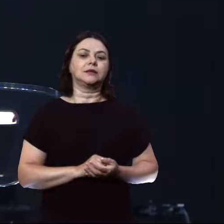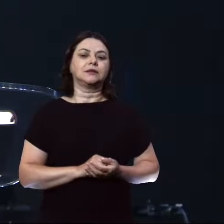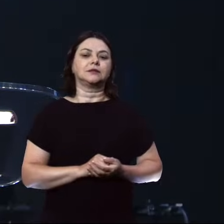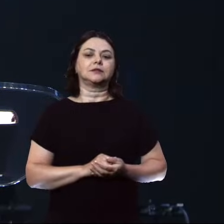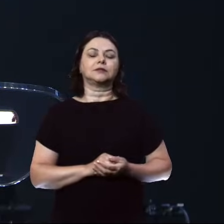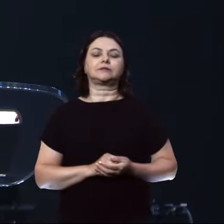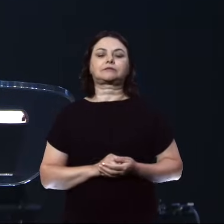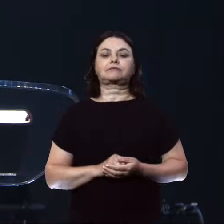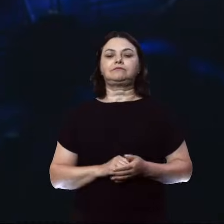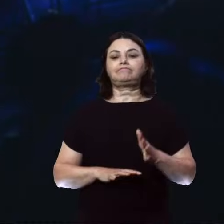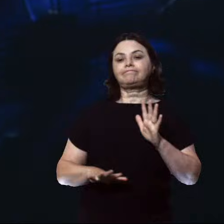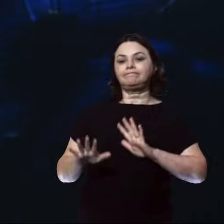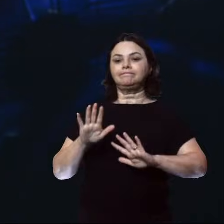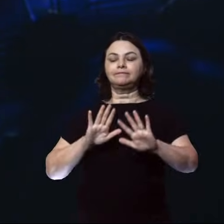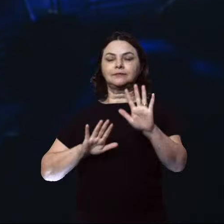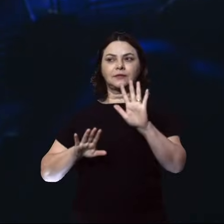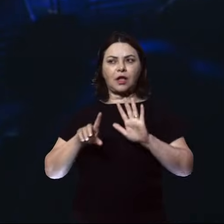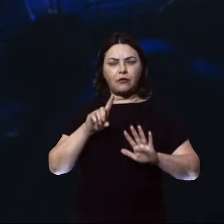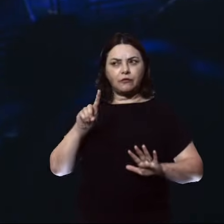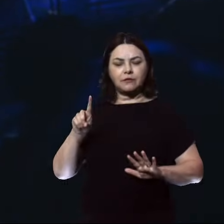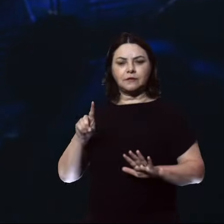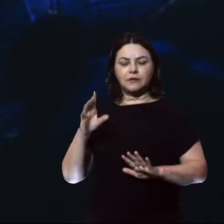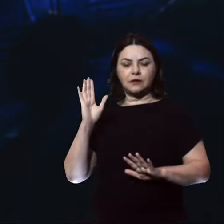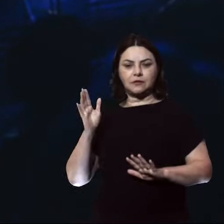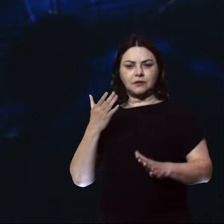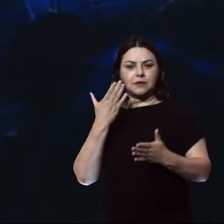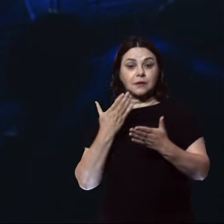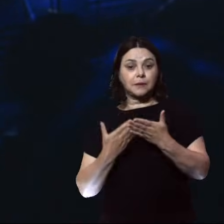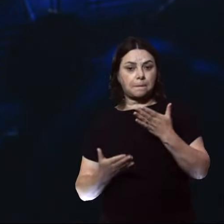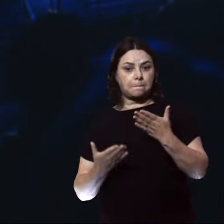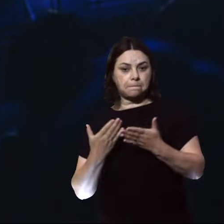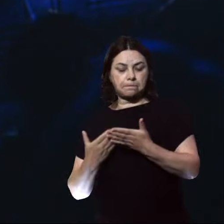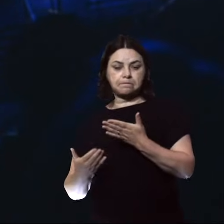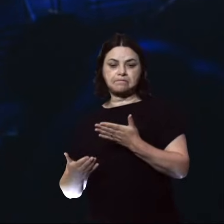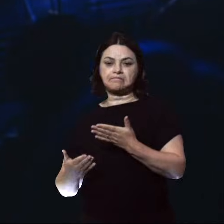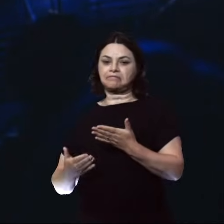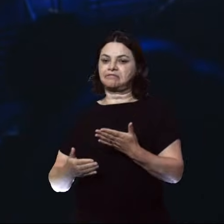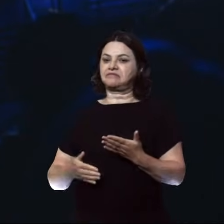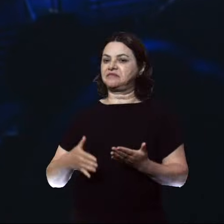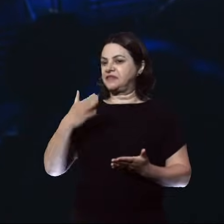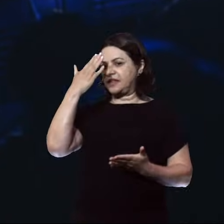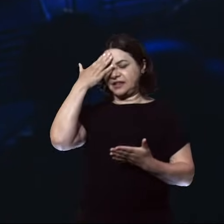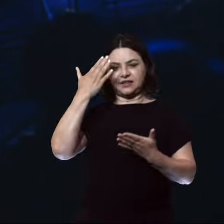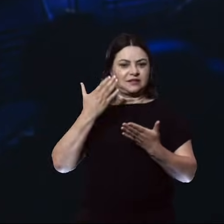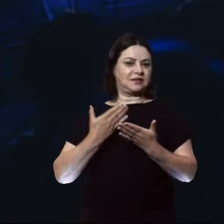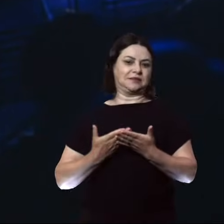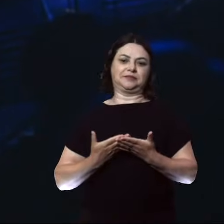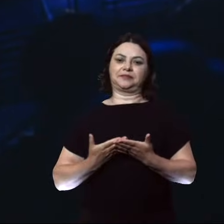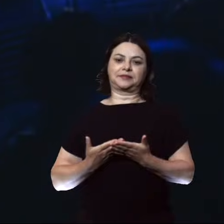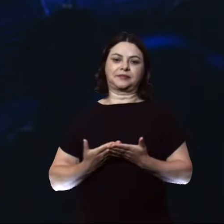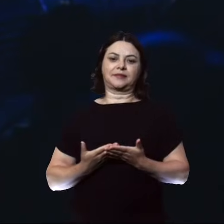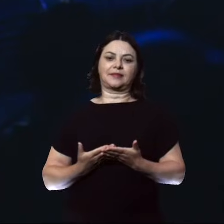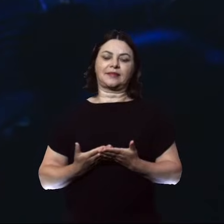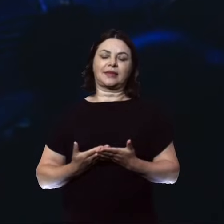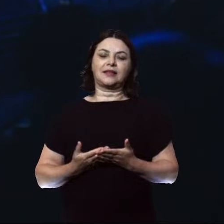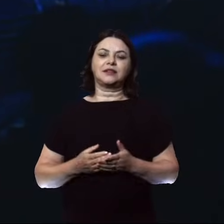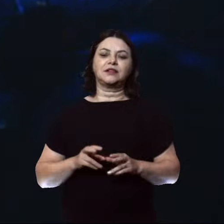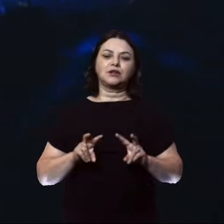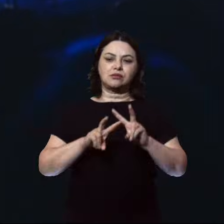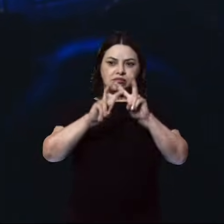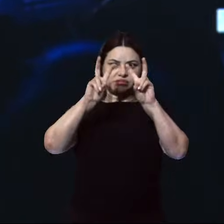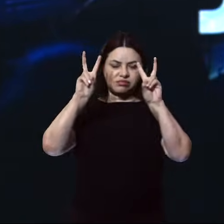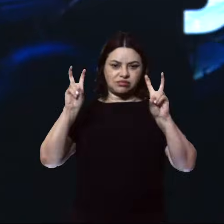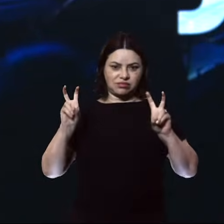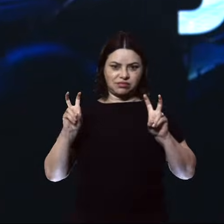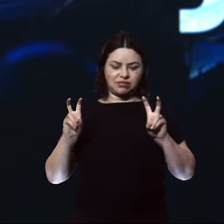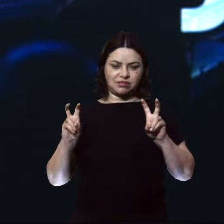Talvez você já tivesse se perdido. Mas sabe, no poder do Espírito de Deus a gente pode atravessar todas as situações. E esse é um tema comum na Bíblia,